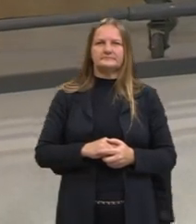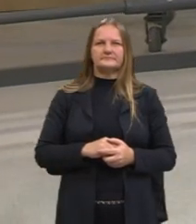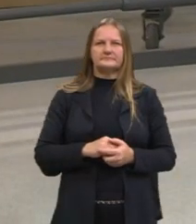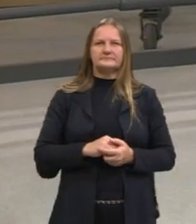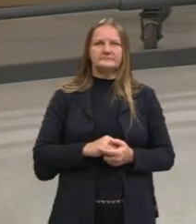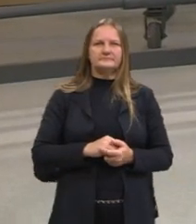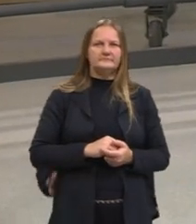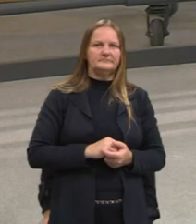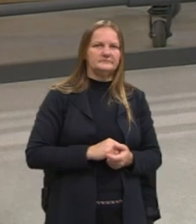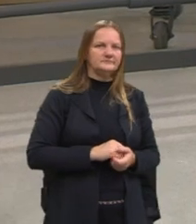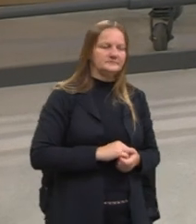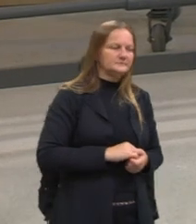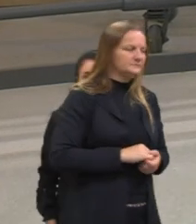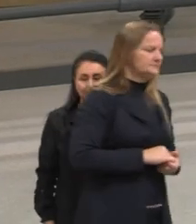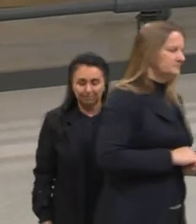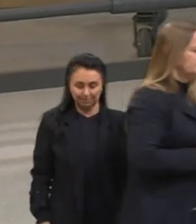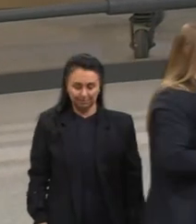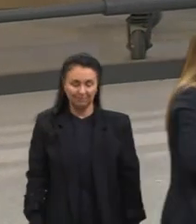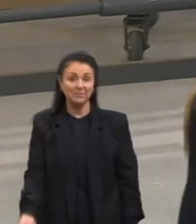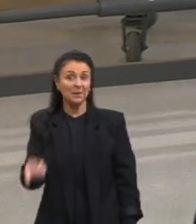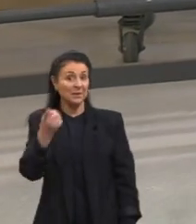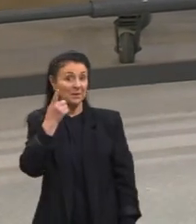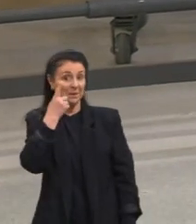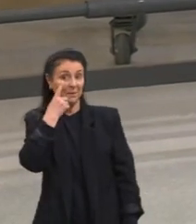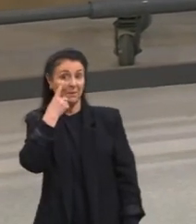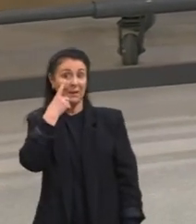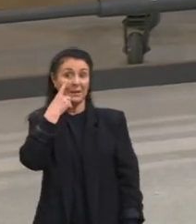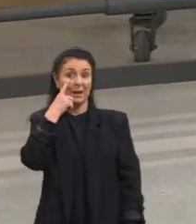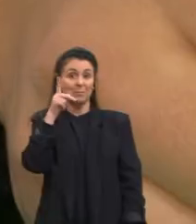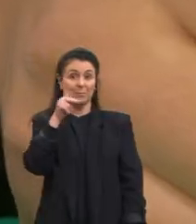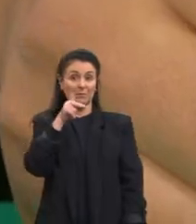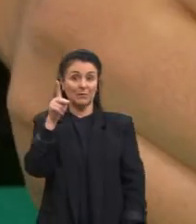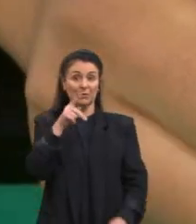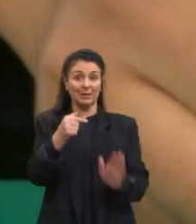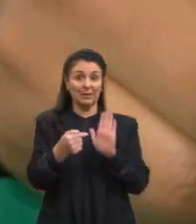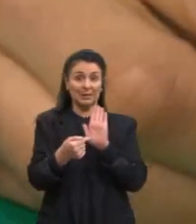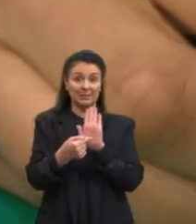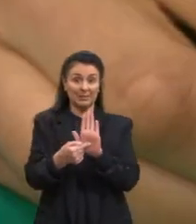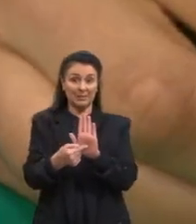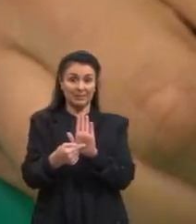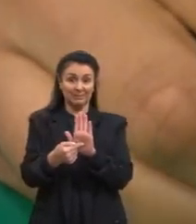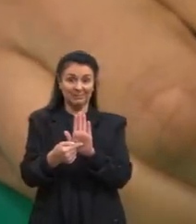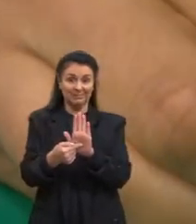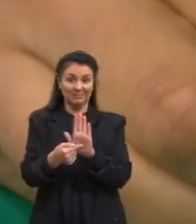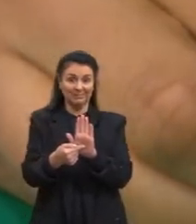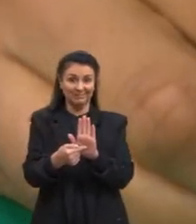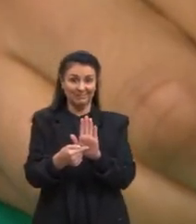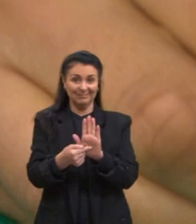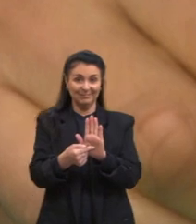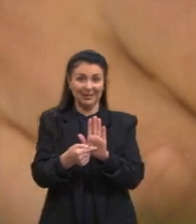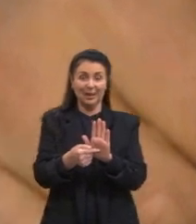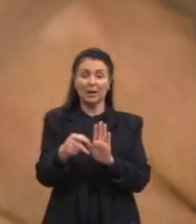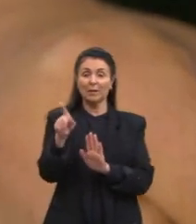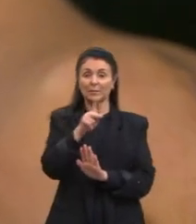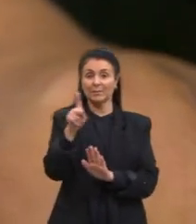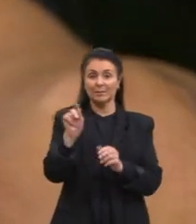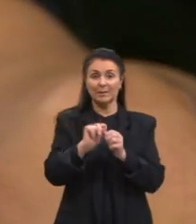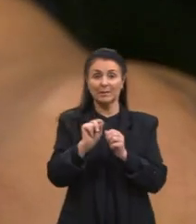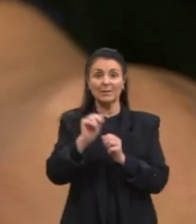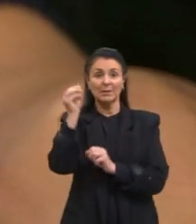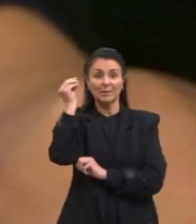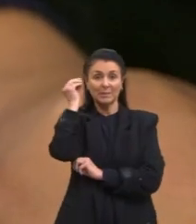mostrar aqui tá essa essa planta aqui é bem boa para demonstrar fazer esse experimento mostrar para vocês